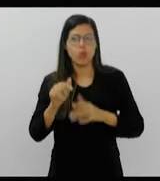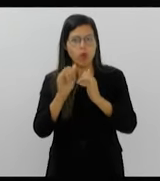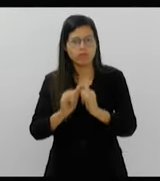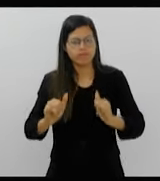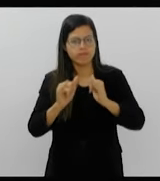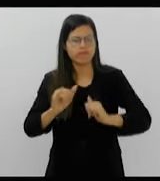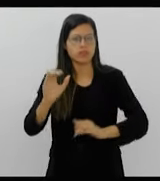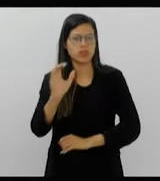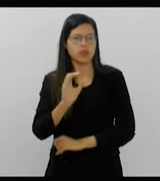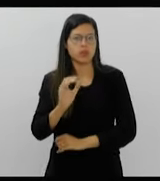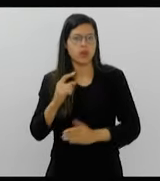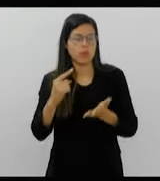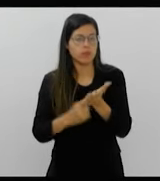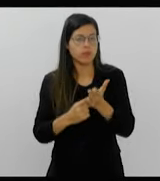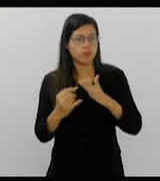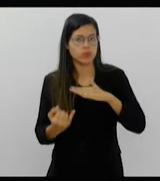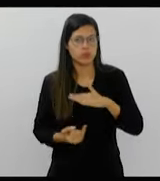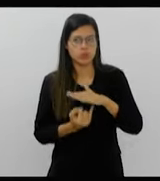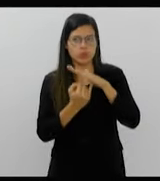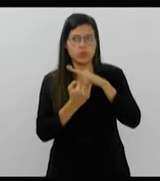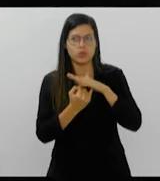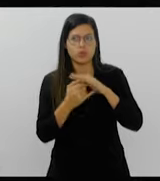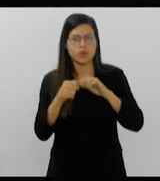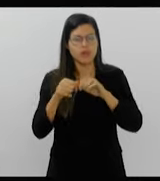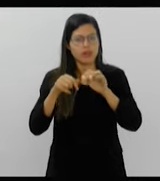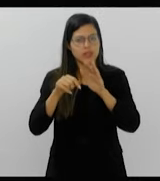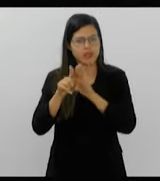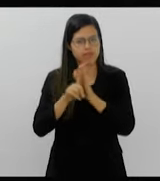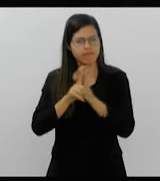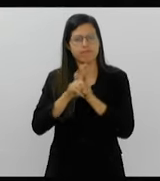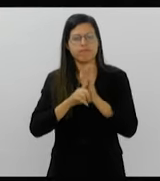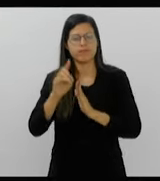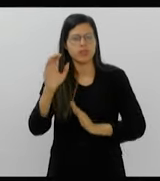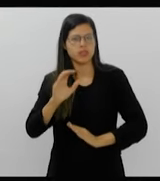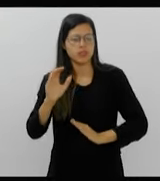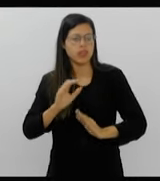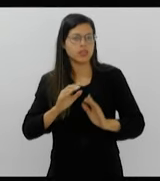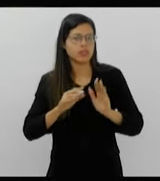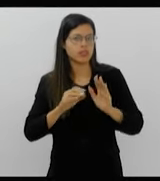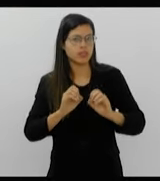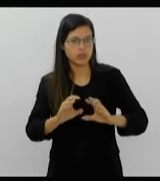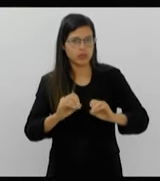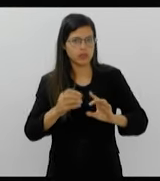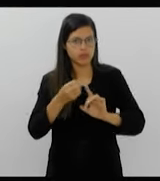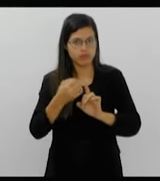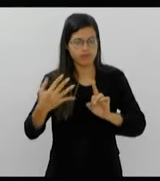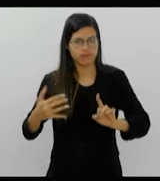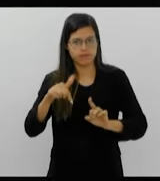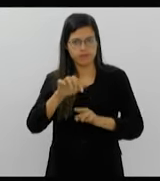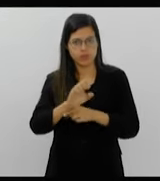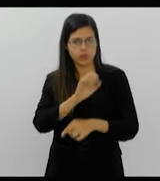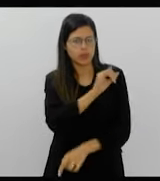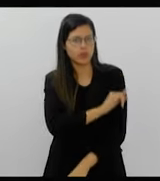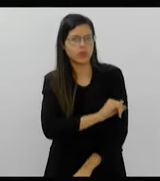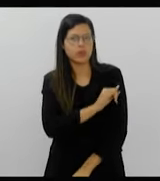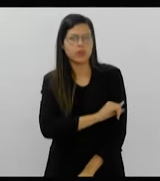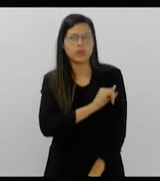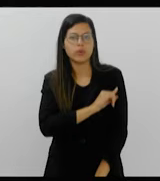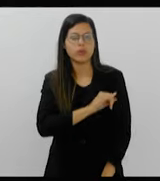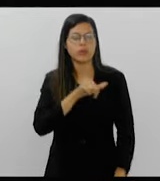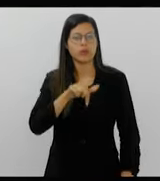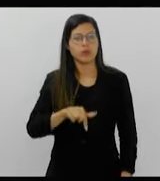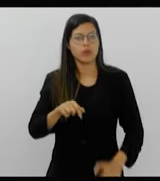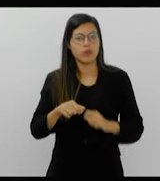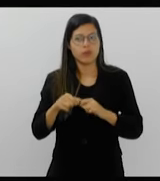compromisso para que as instituições que fazem ciência, pesquisa, ensino e extensão aqui no Estado do Rio de Janeiro respondam à